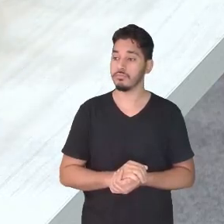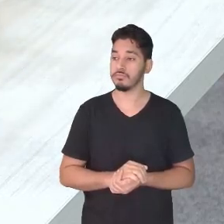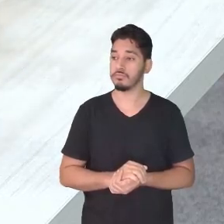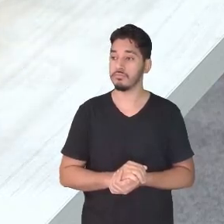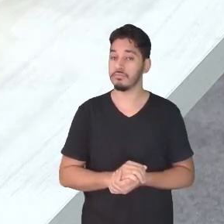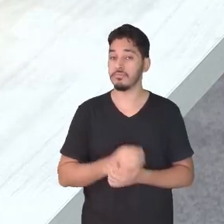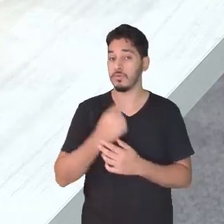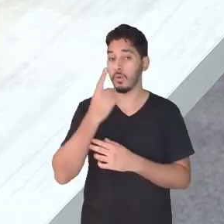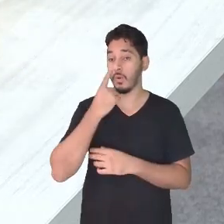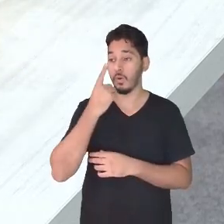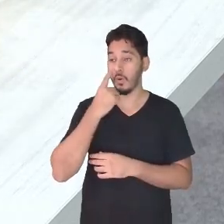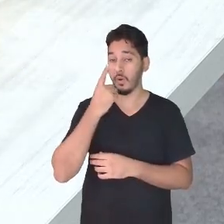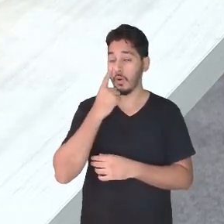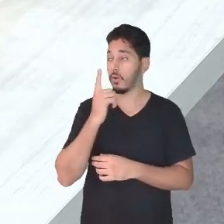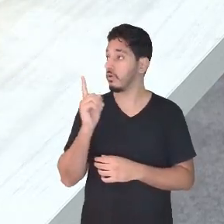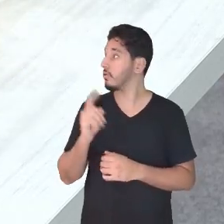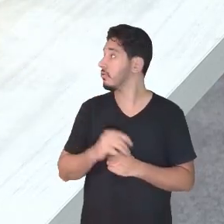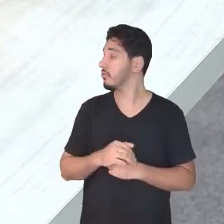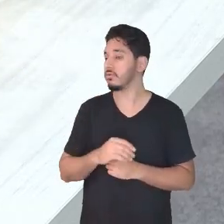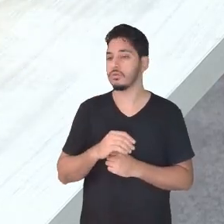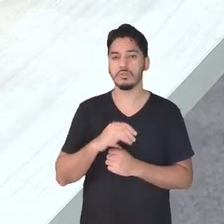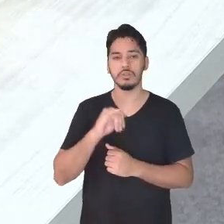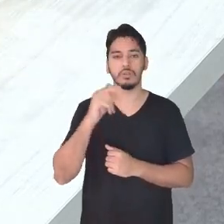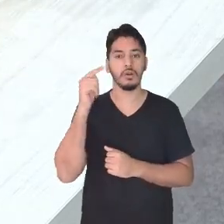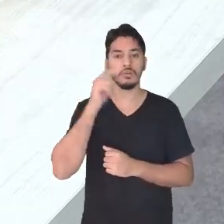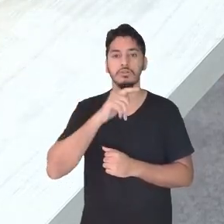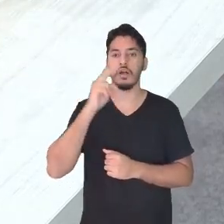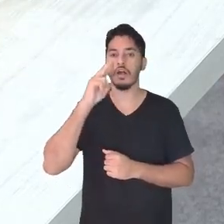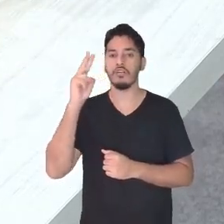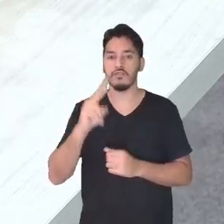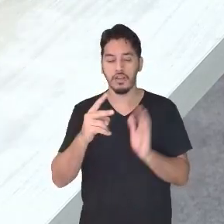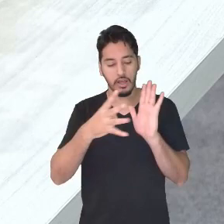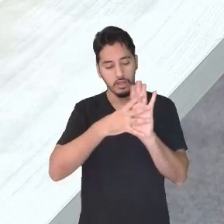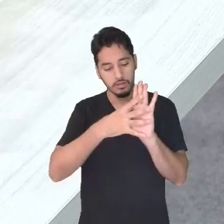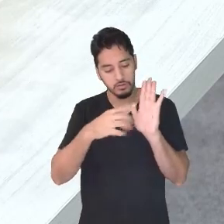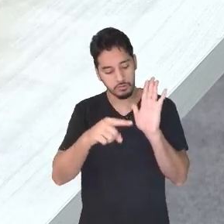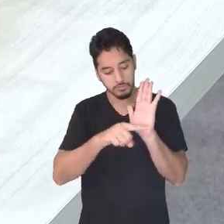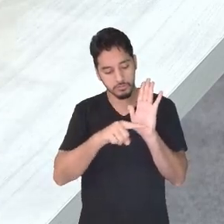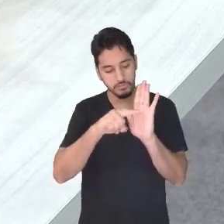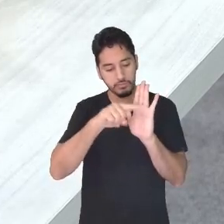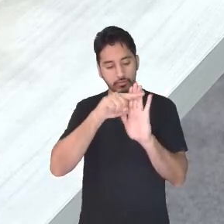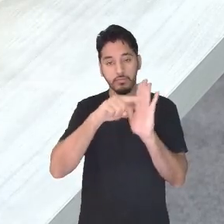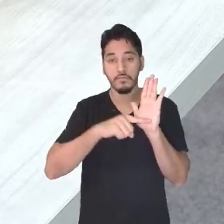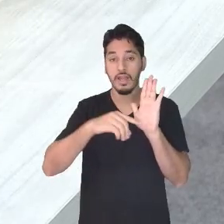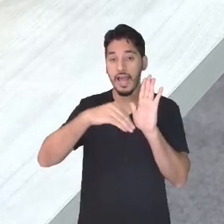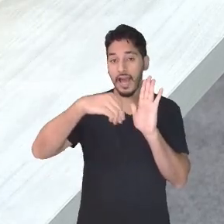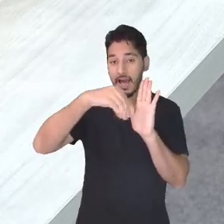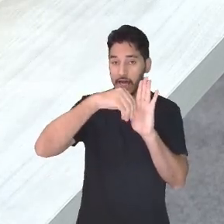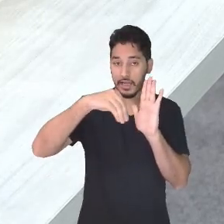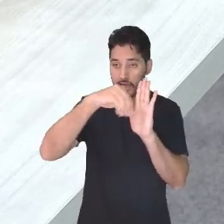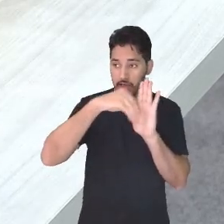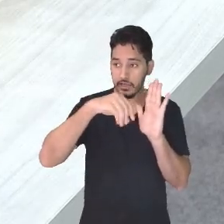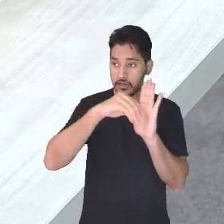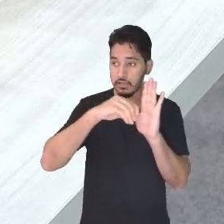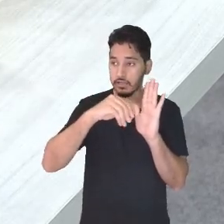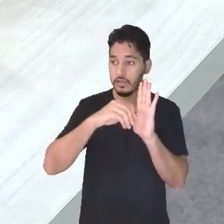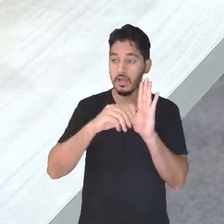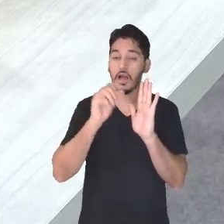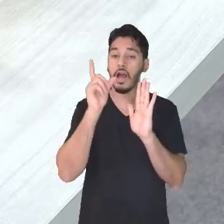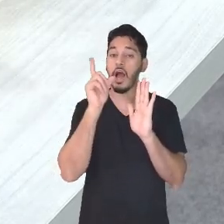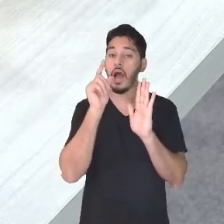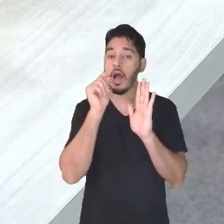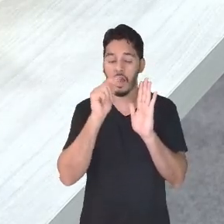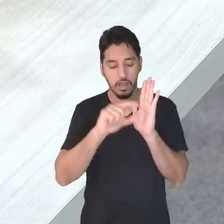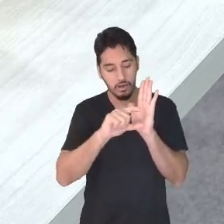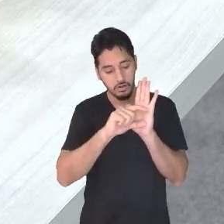Dê uma olhada, pessoal, se dá para observar as 4 fases. A areia, né,